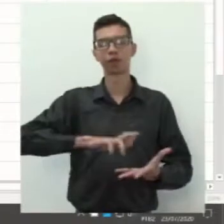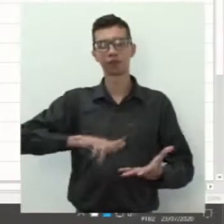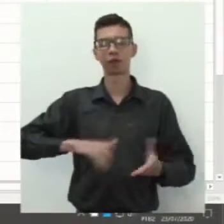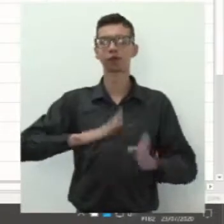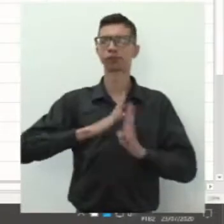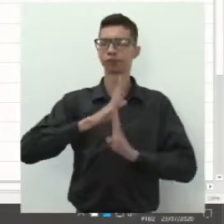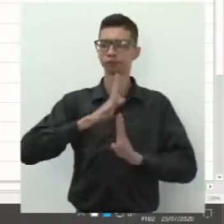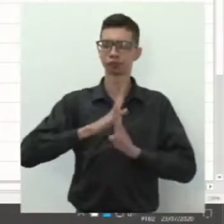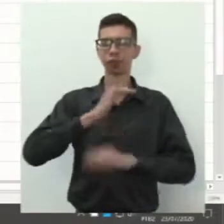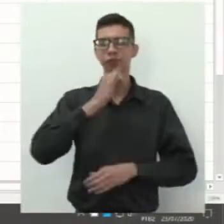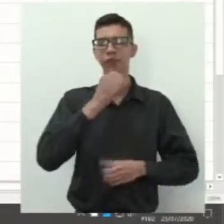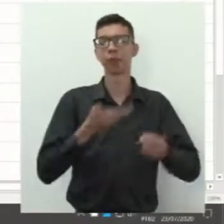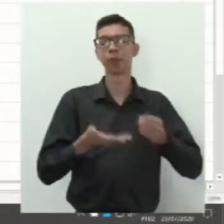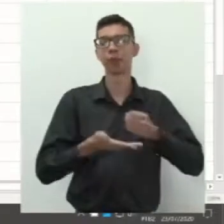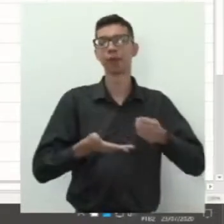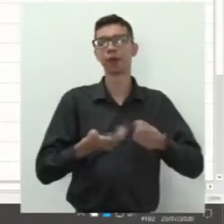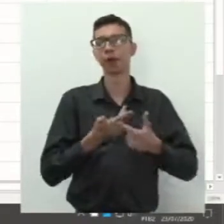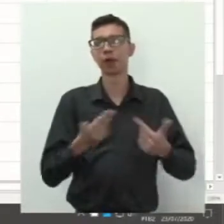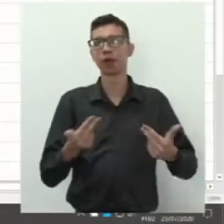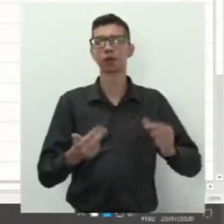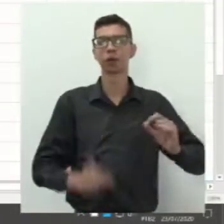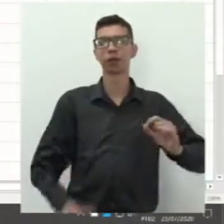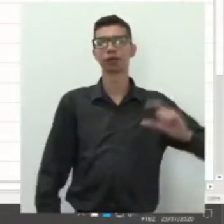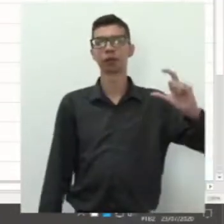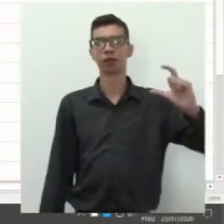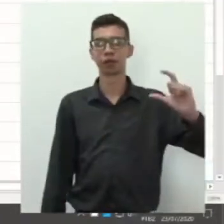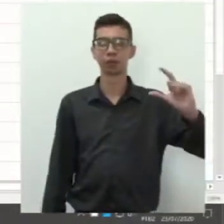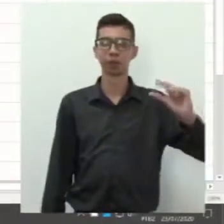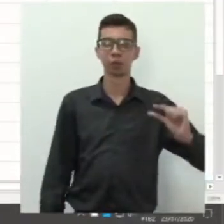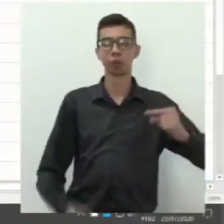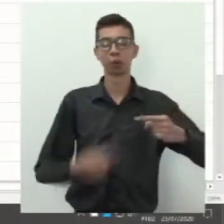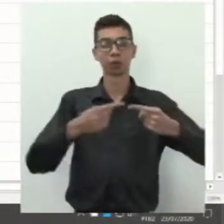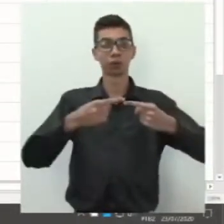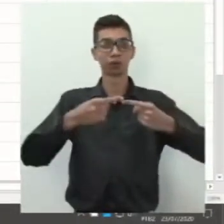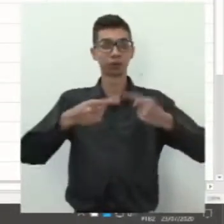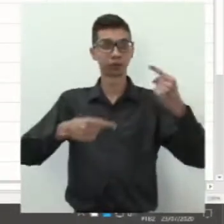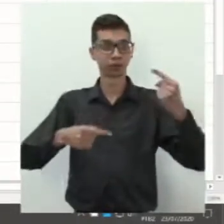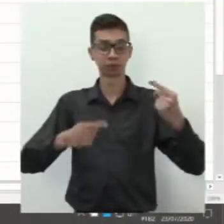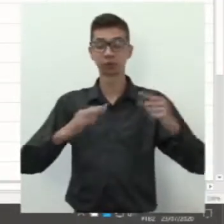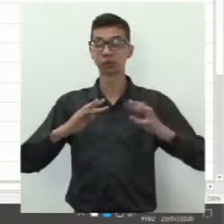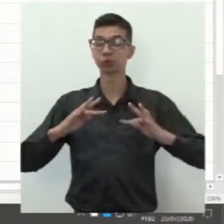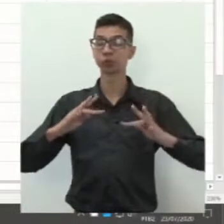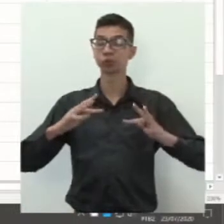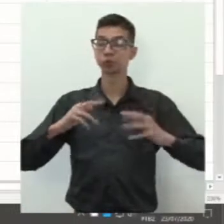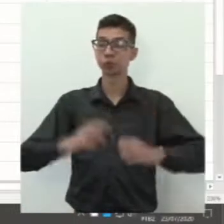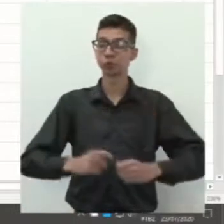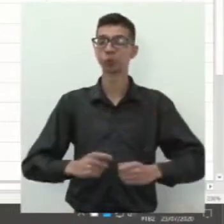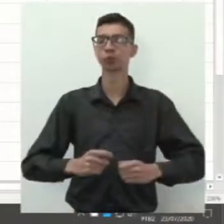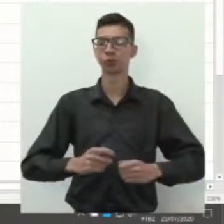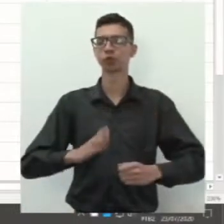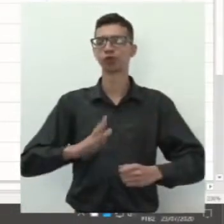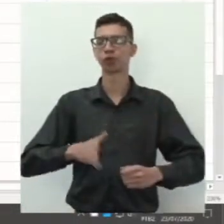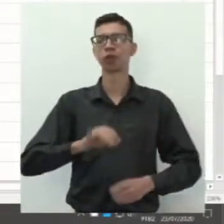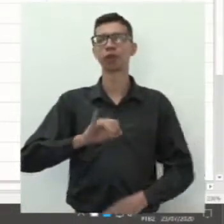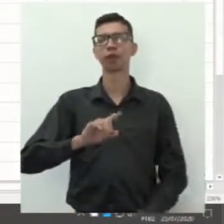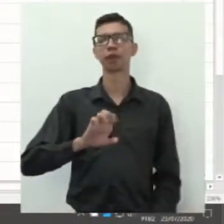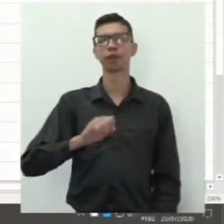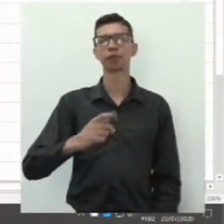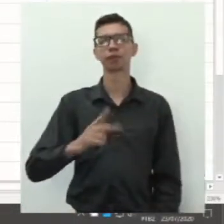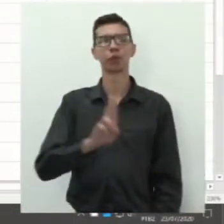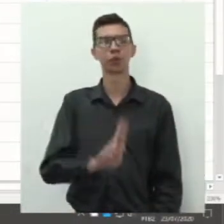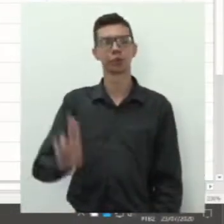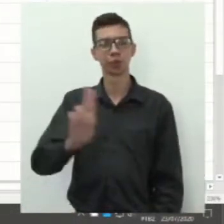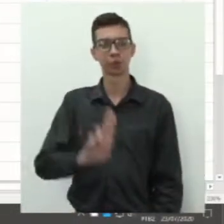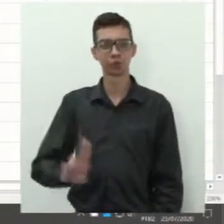acima, não está relacionado, todas aquelas questões que a gente trabalha no IDESP. Legal. Então é